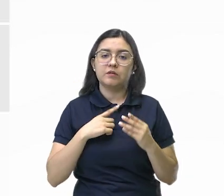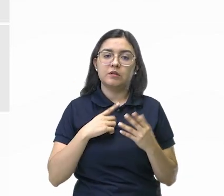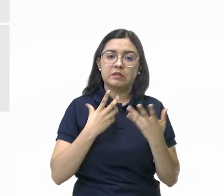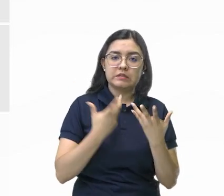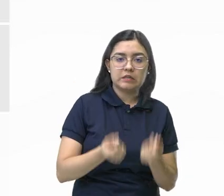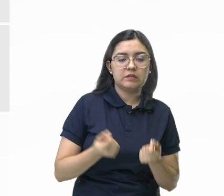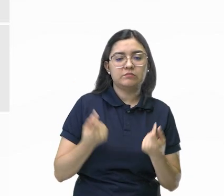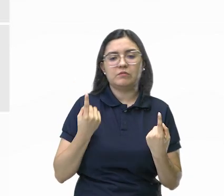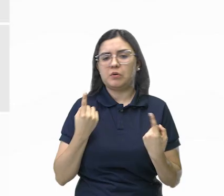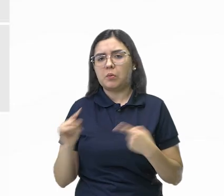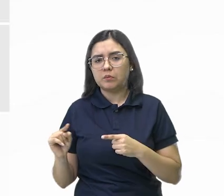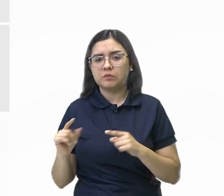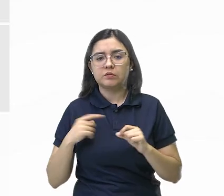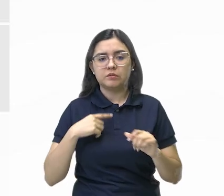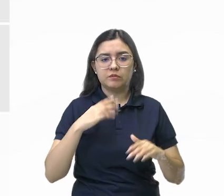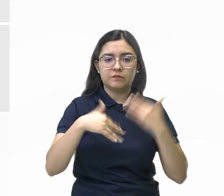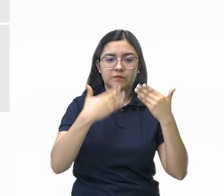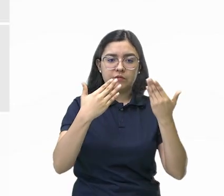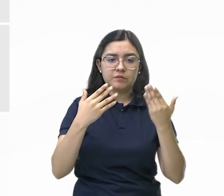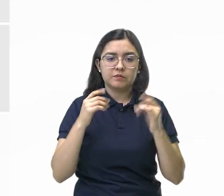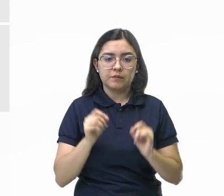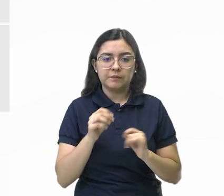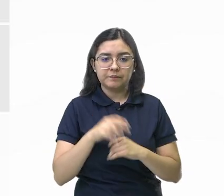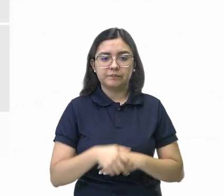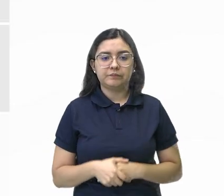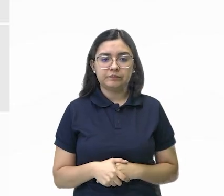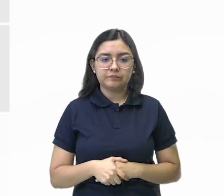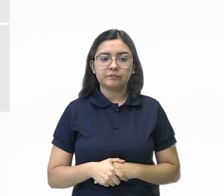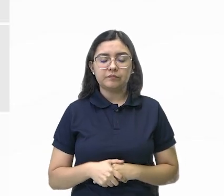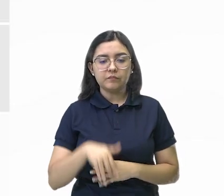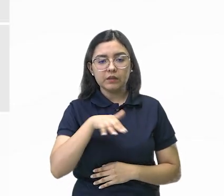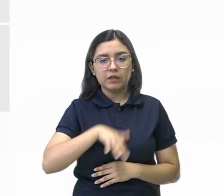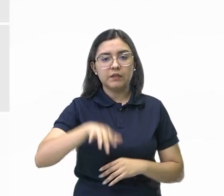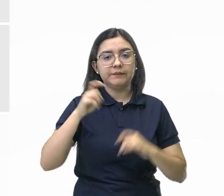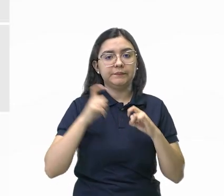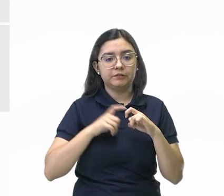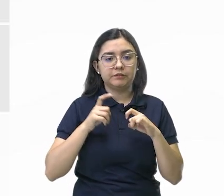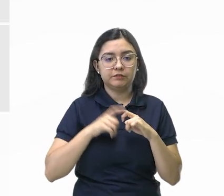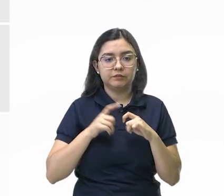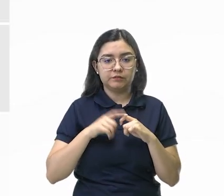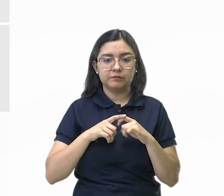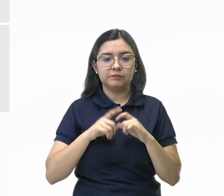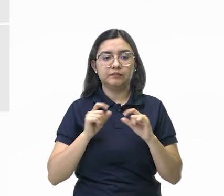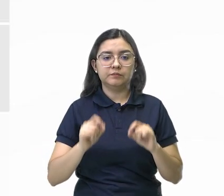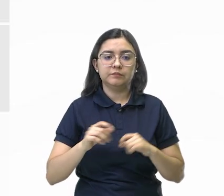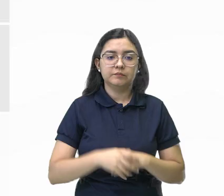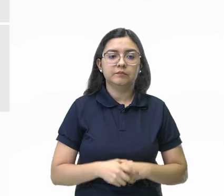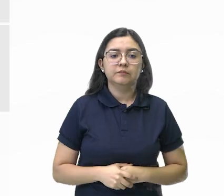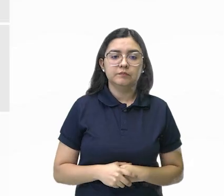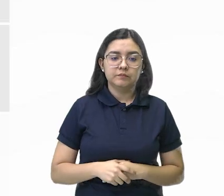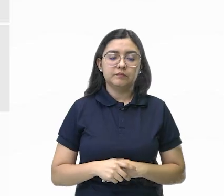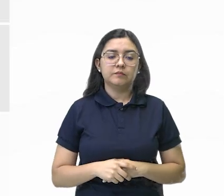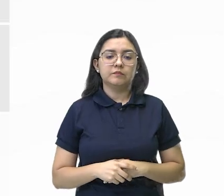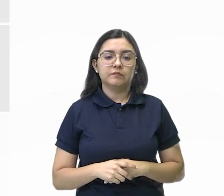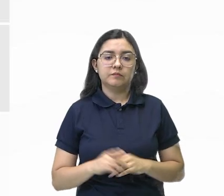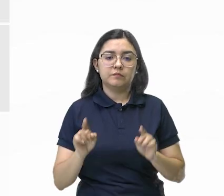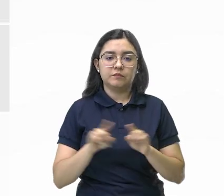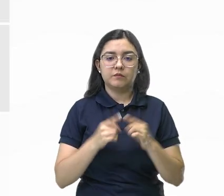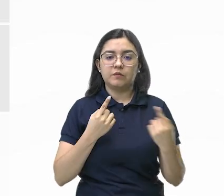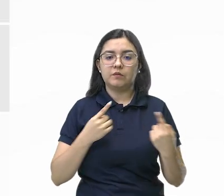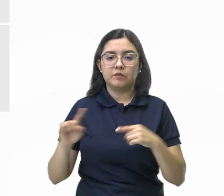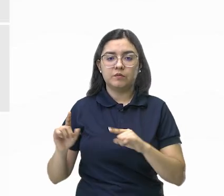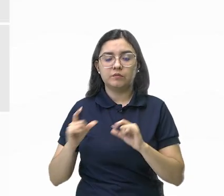favor. Nós temos aí o avanço da medicina, como argumento a favor, como contra a violação